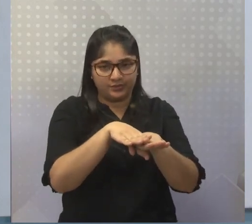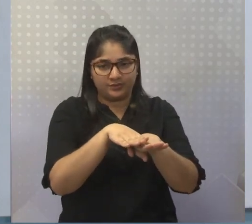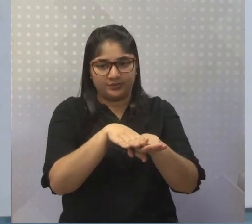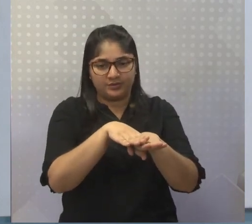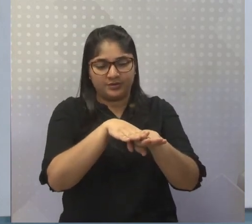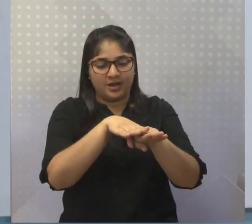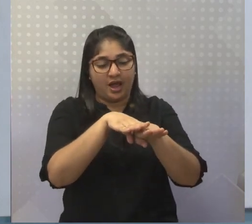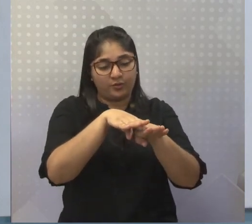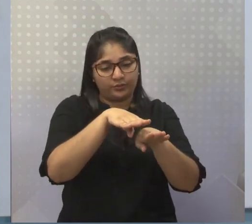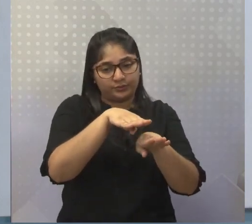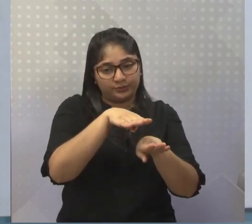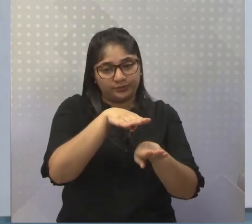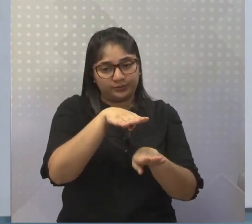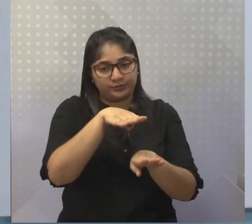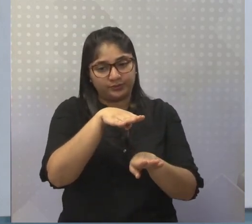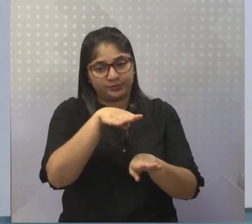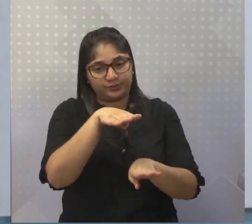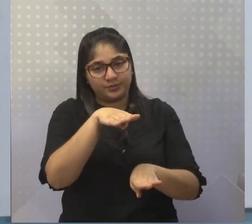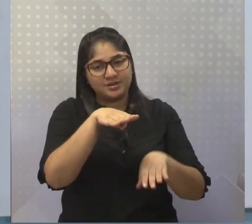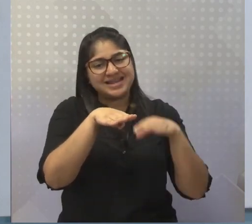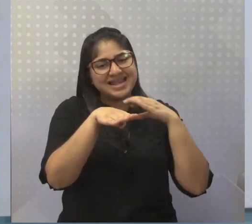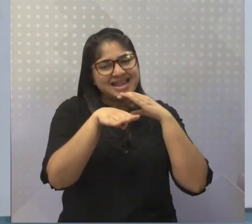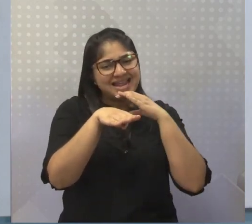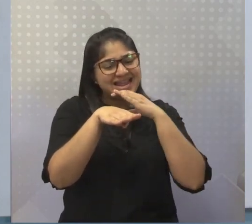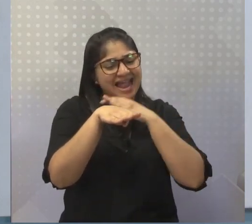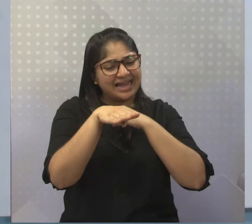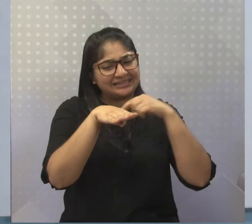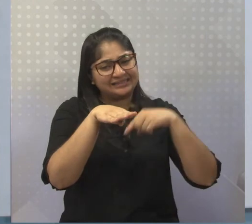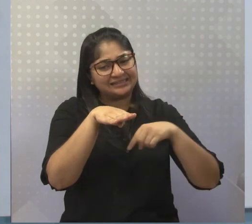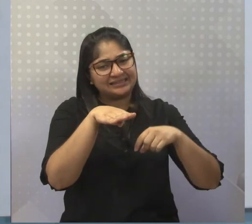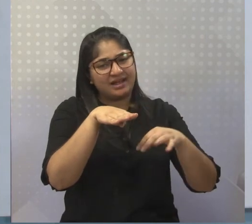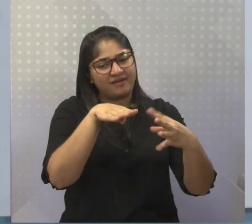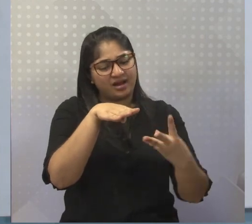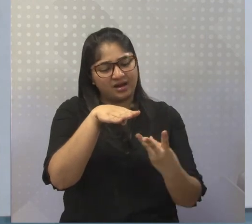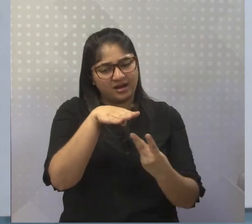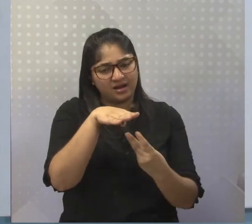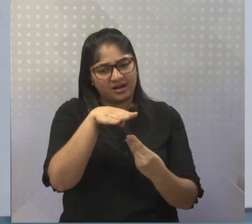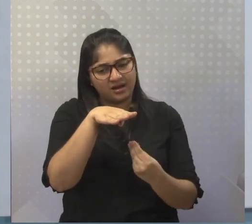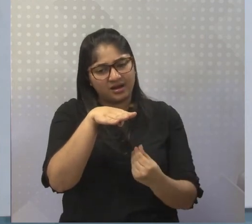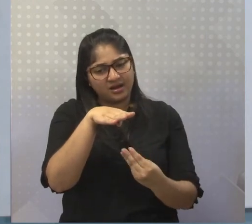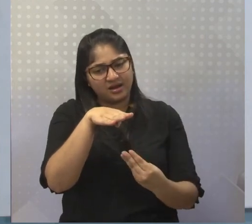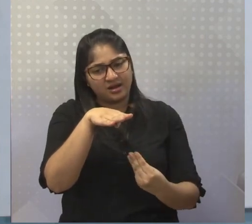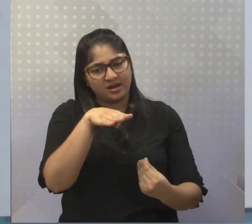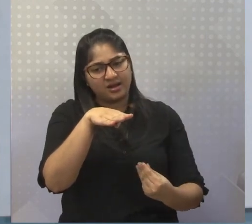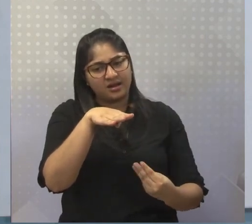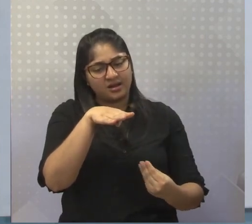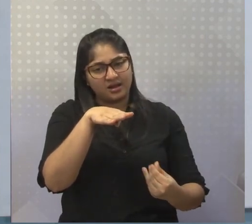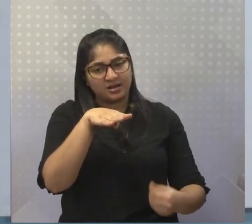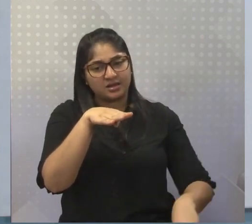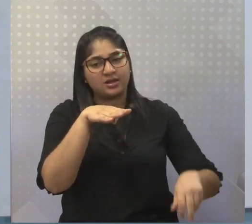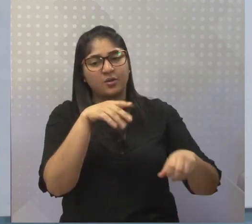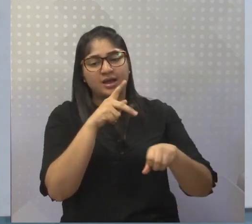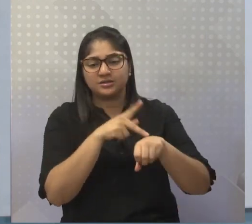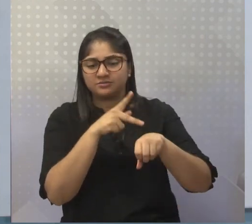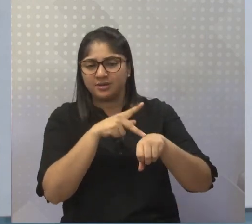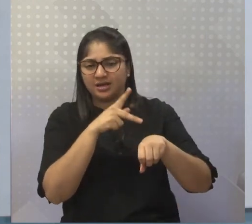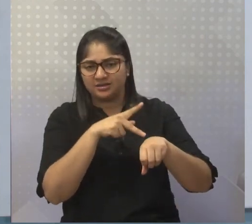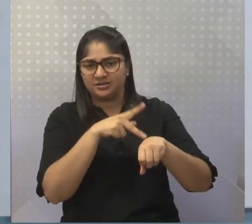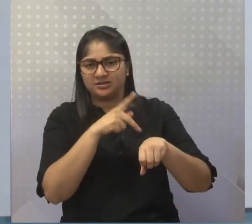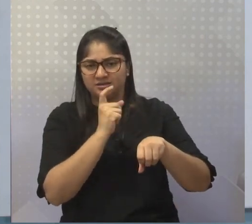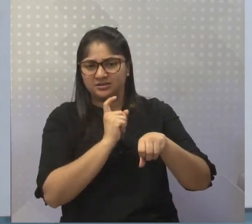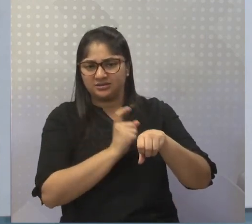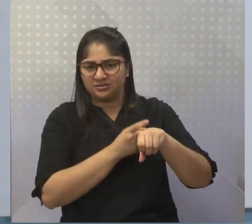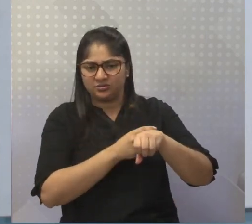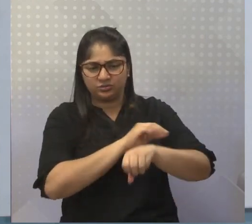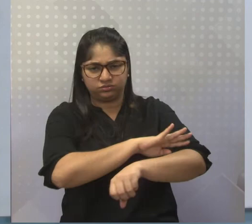fica embaixo vai lá para parte interna do planeta aqui é muito quente vai começar a derreter e esse essas rochas e minerais da